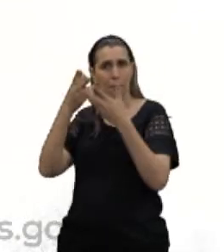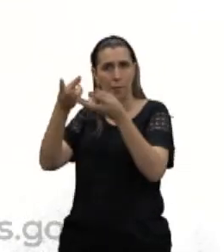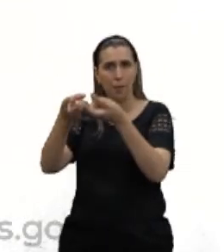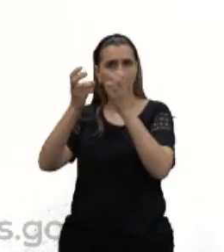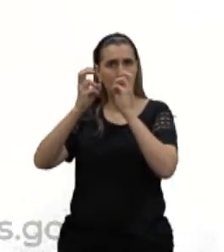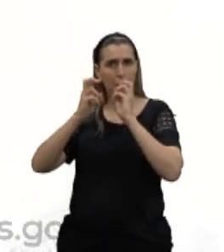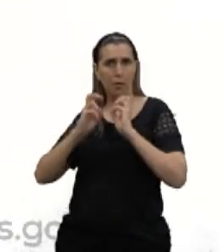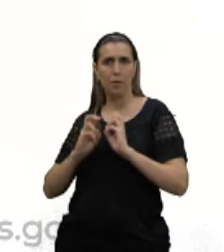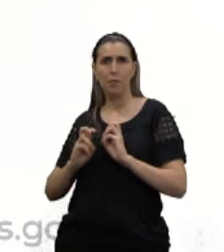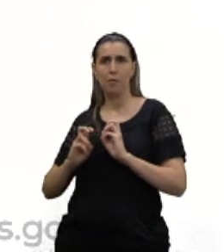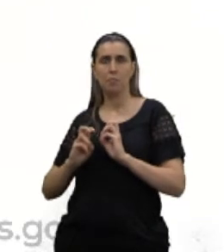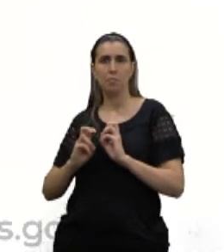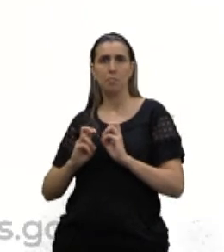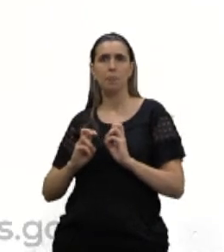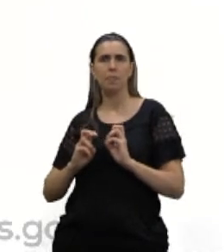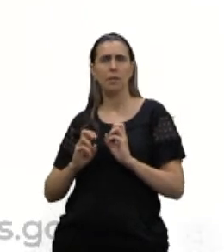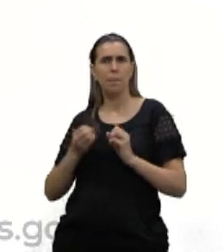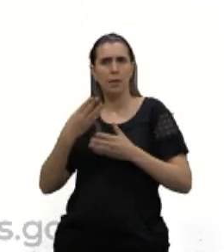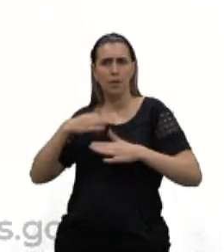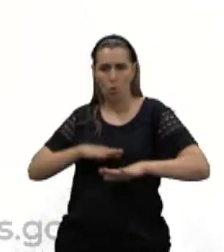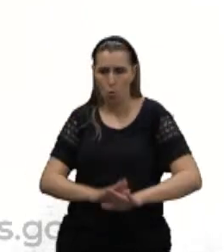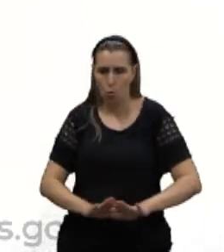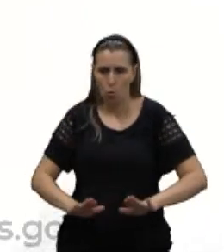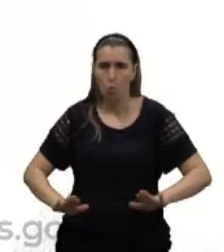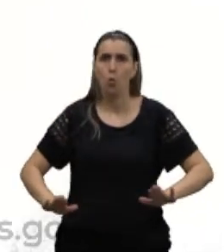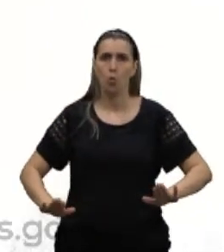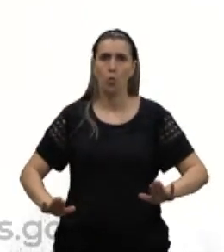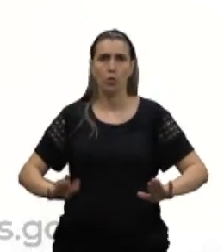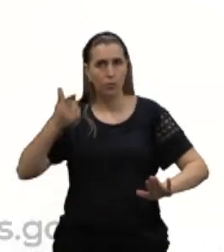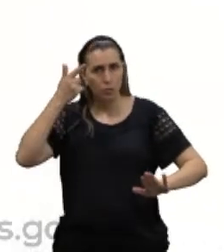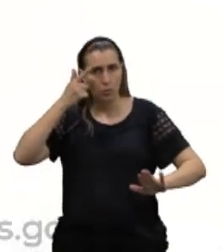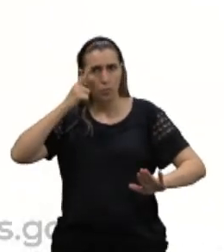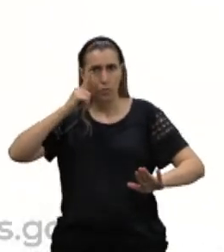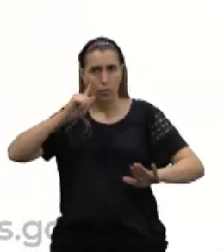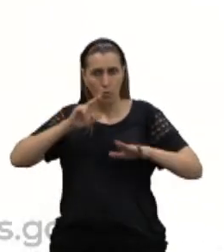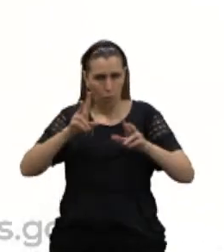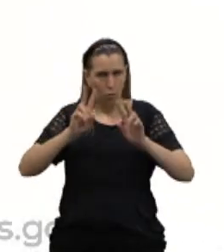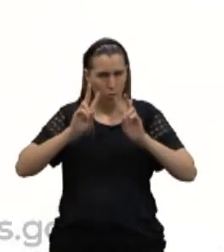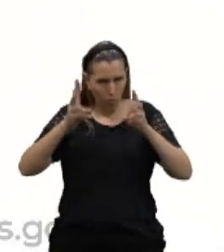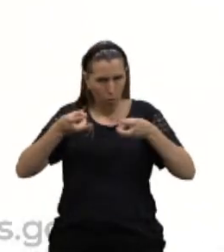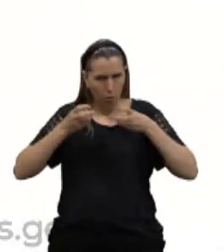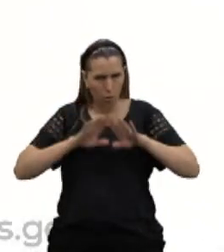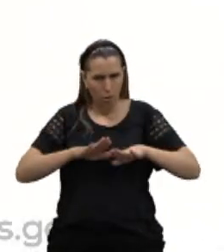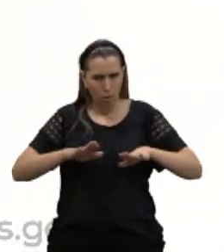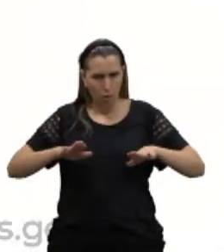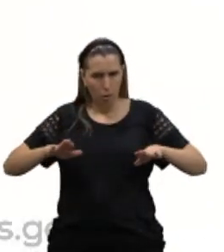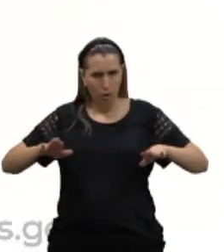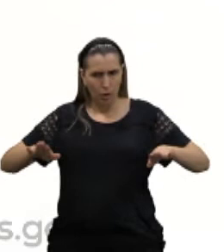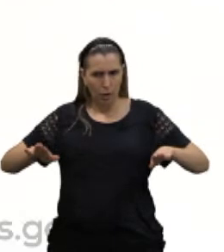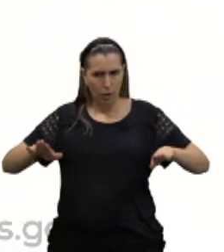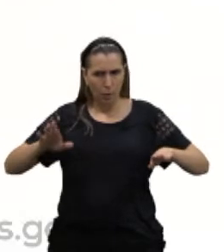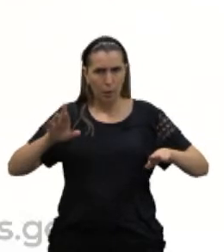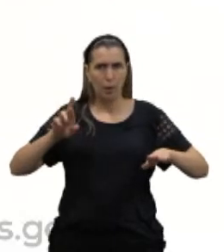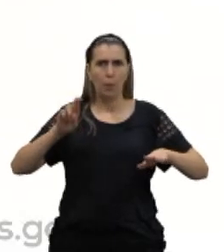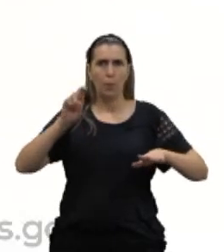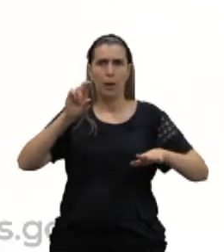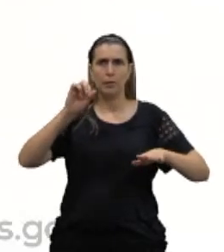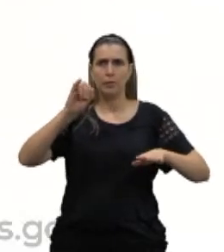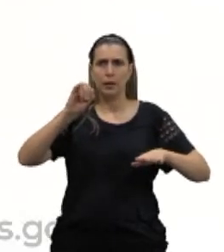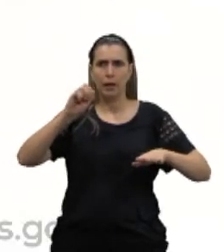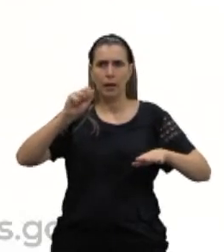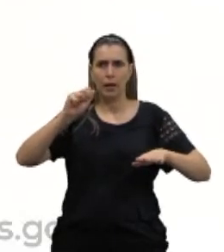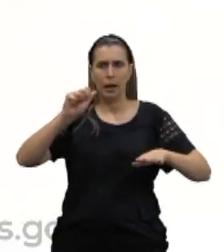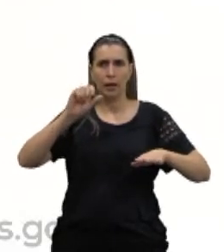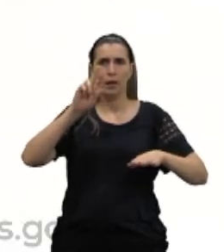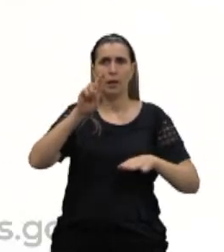percebam que elas, bem no chão, se vocês conseguirem ver, tem tipo umas raias. Uhum. E